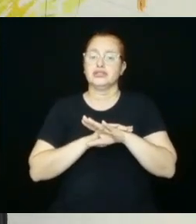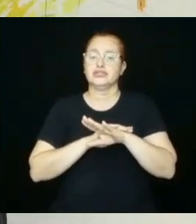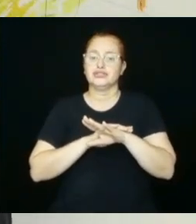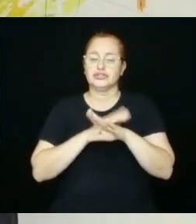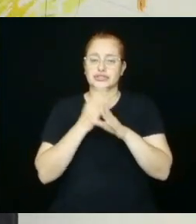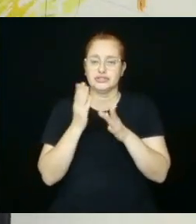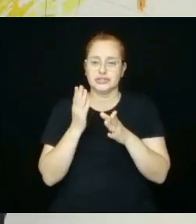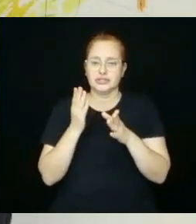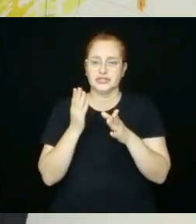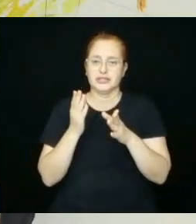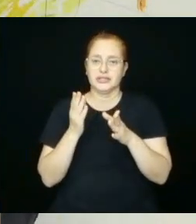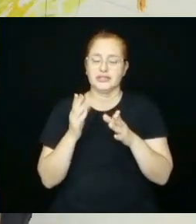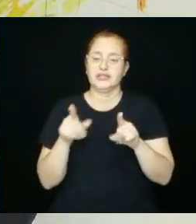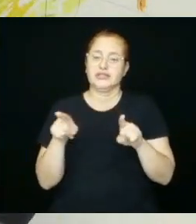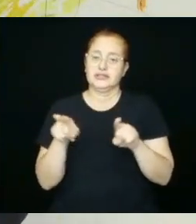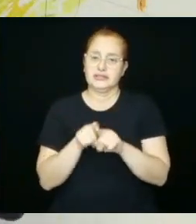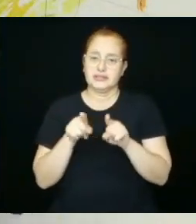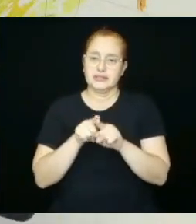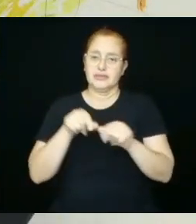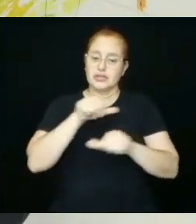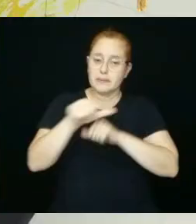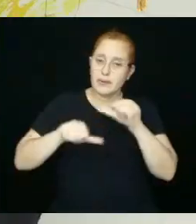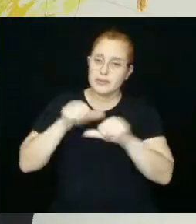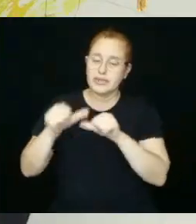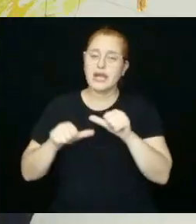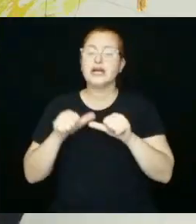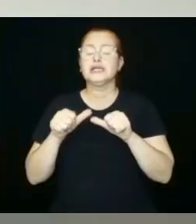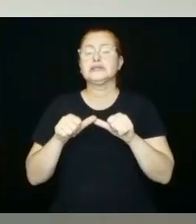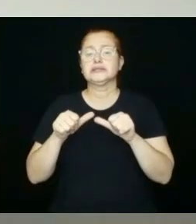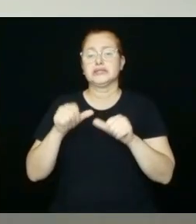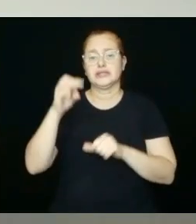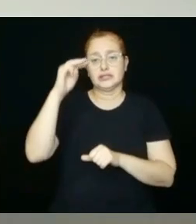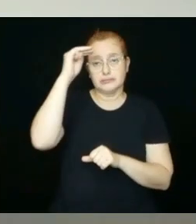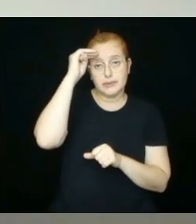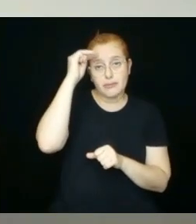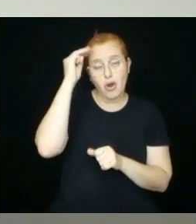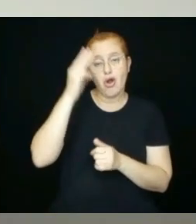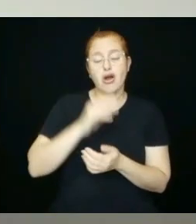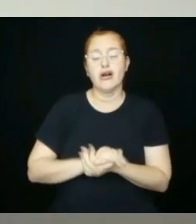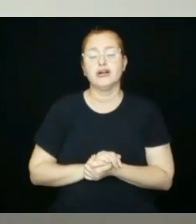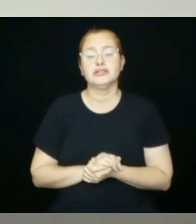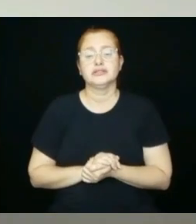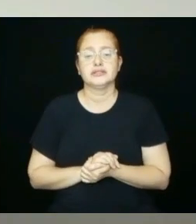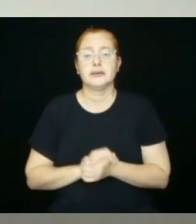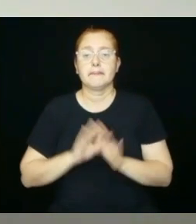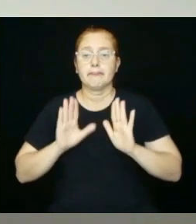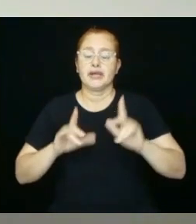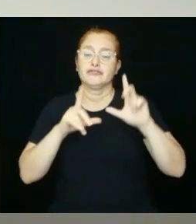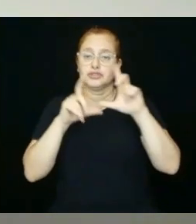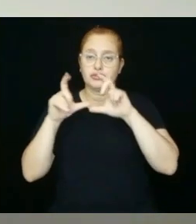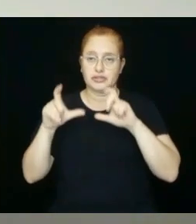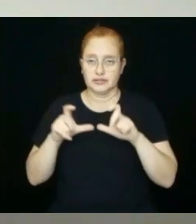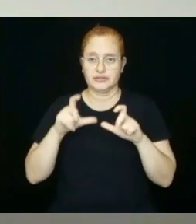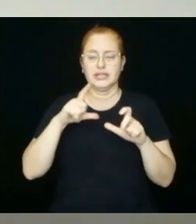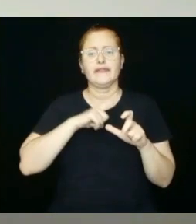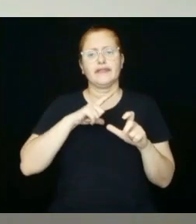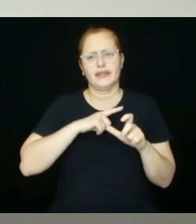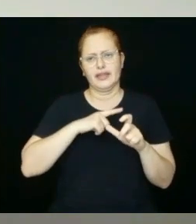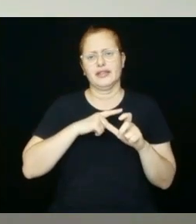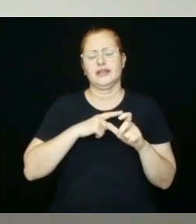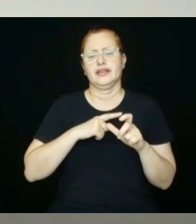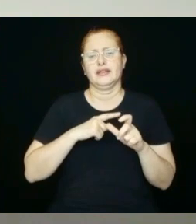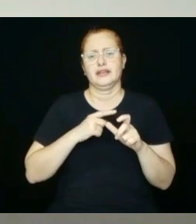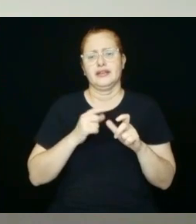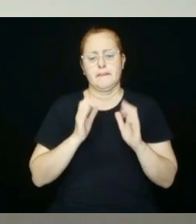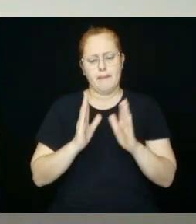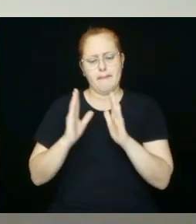direta, de transferência parcial, talvez, de olhar e de memória. Então, mas a fotografia está nos três, assim.